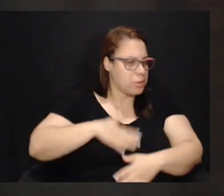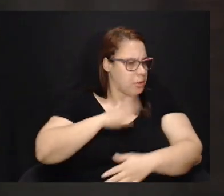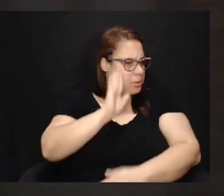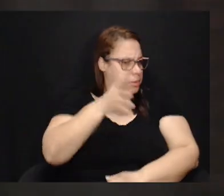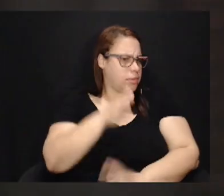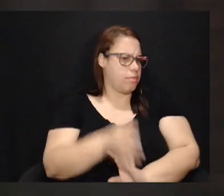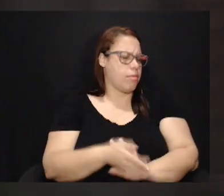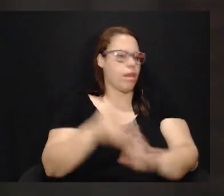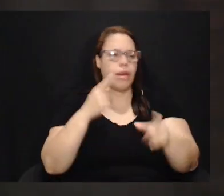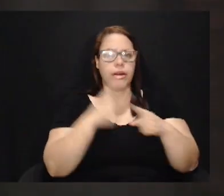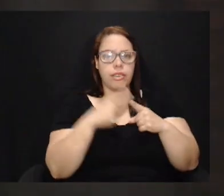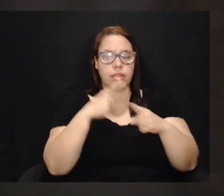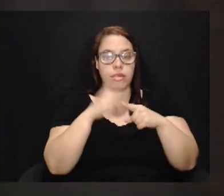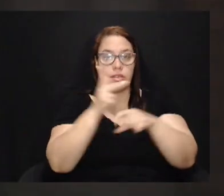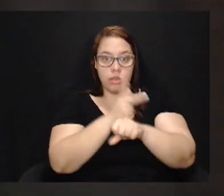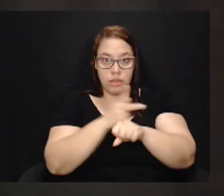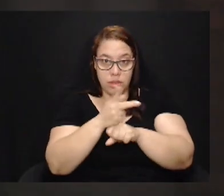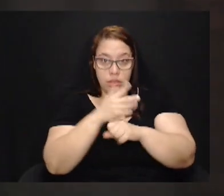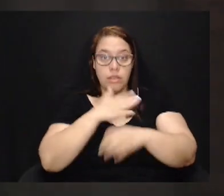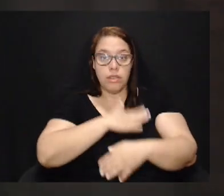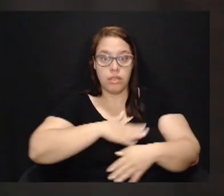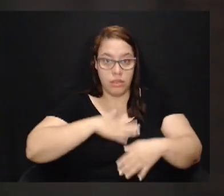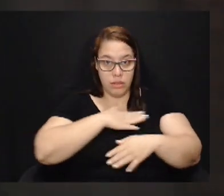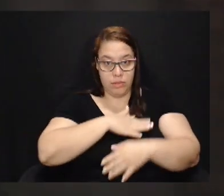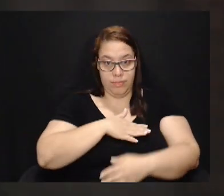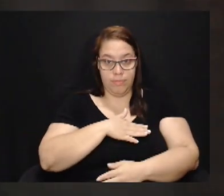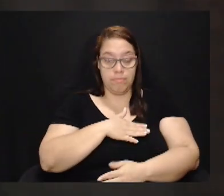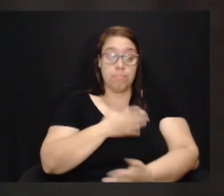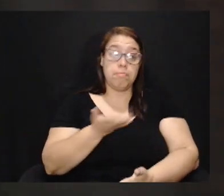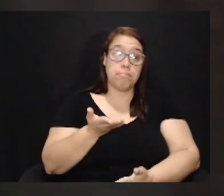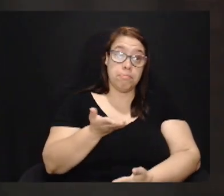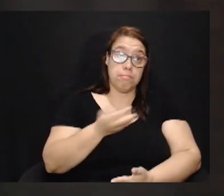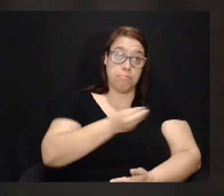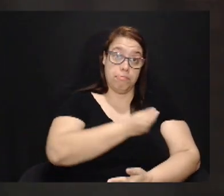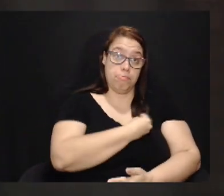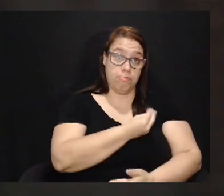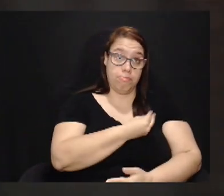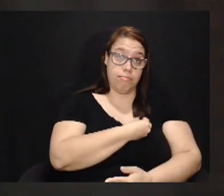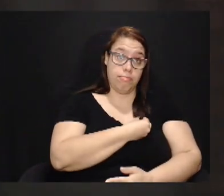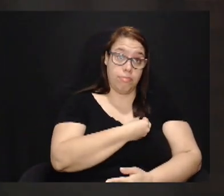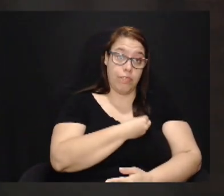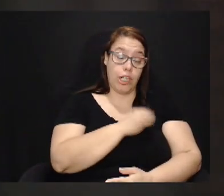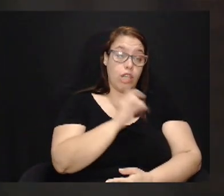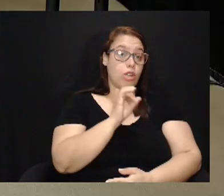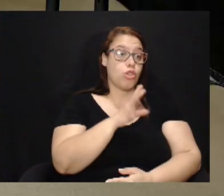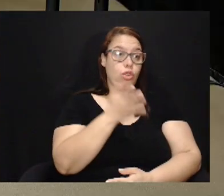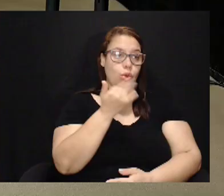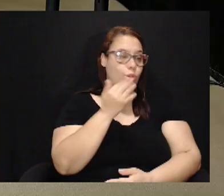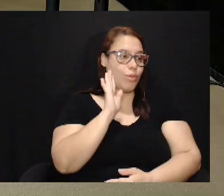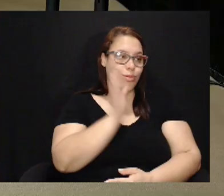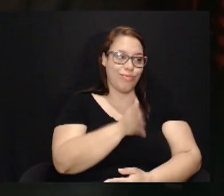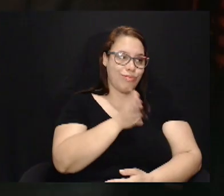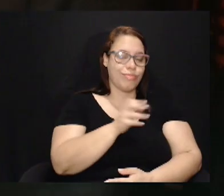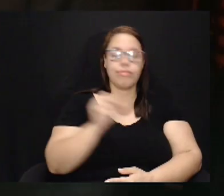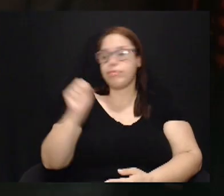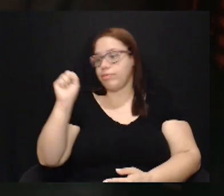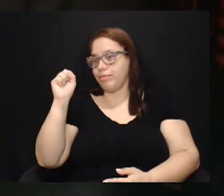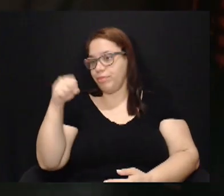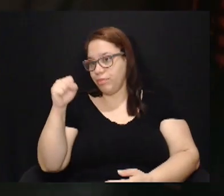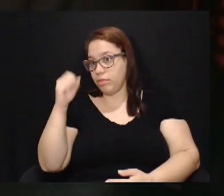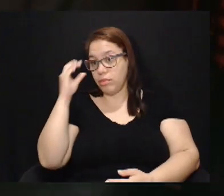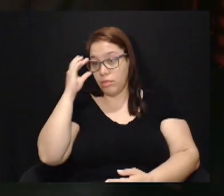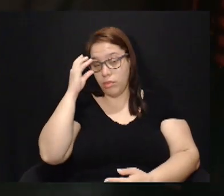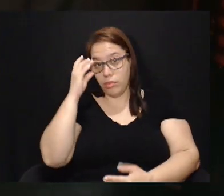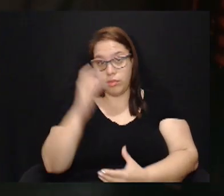buscar outros prazeres na minha vida que não seja esse prazer imediato? Exatamente. Agora, falando